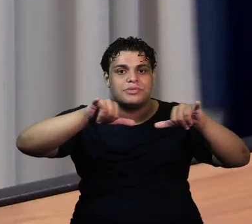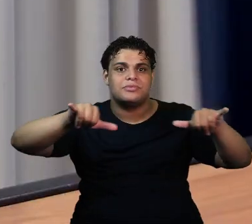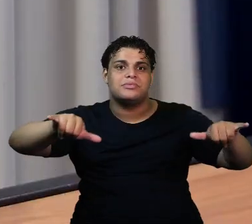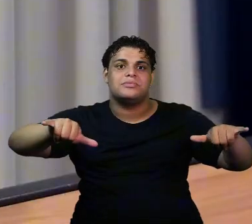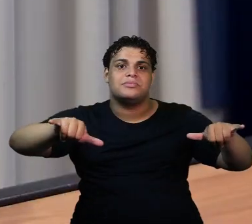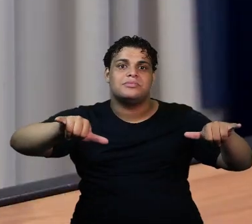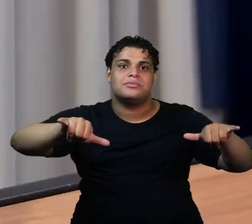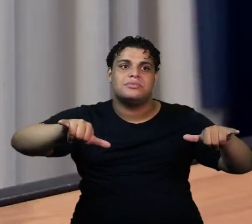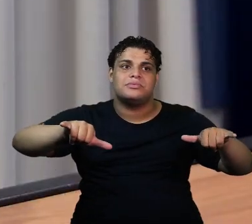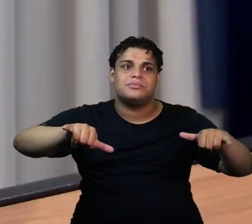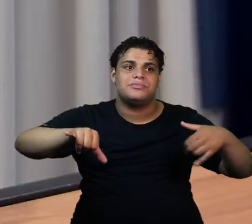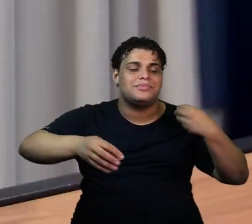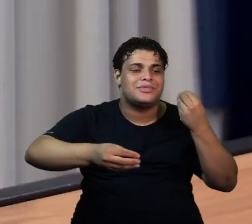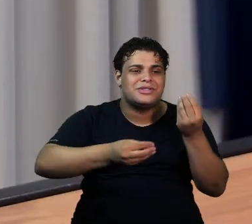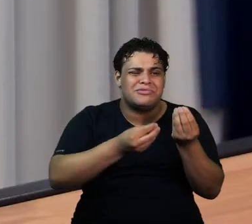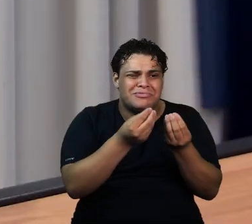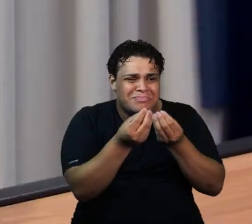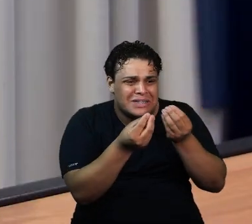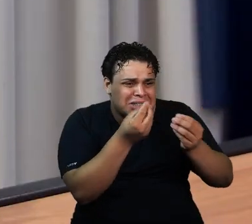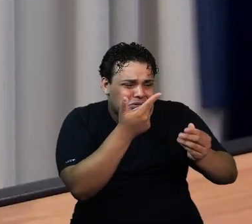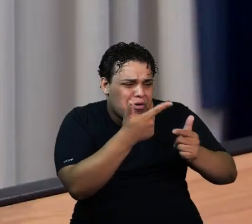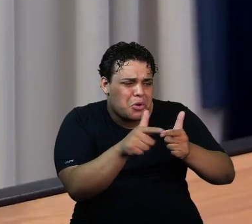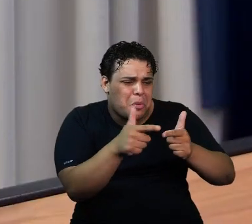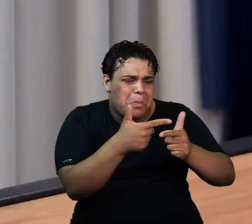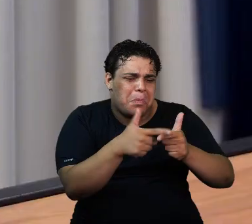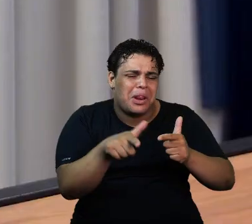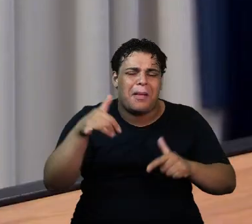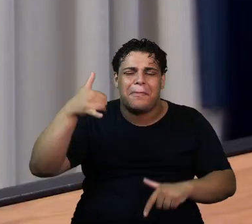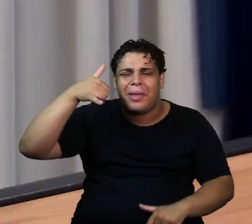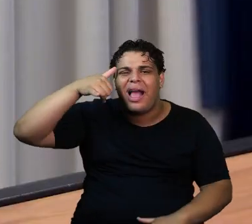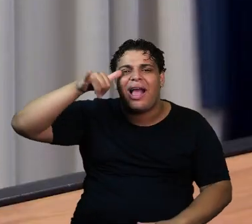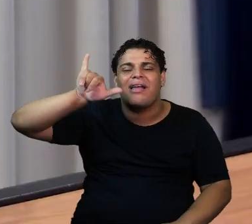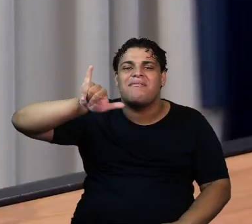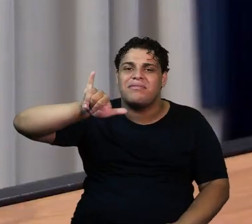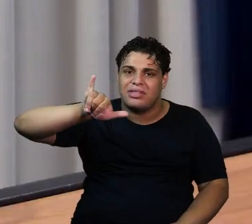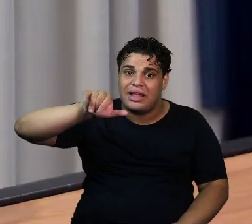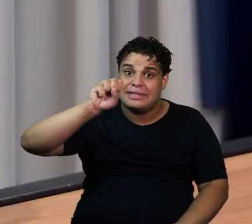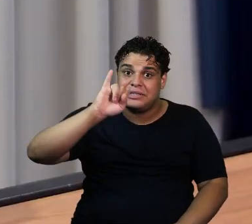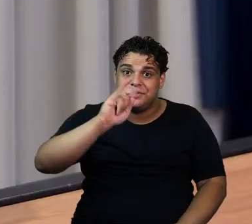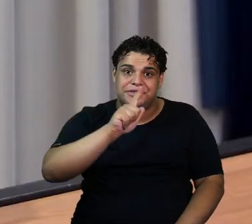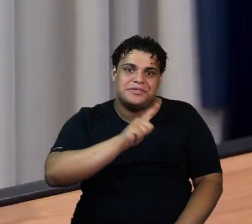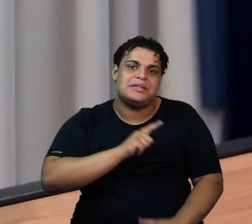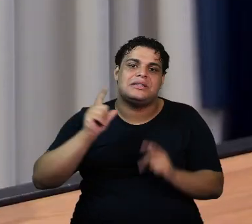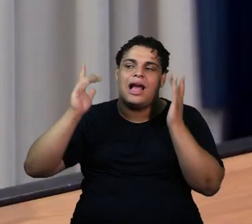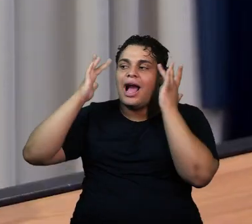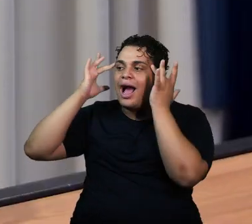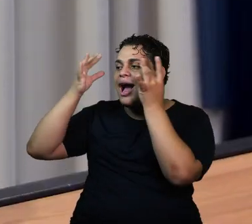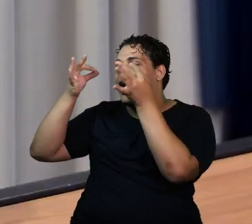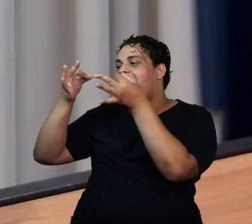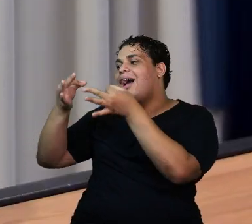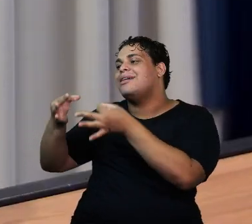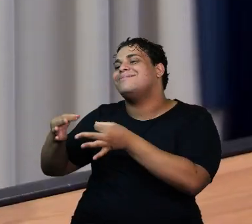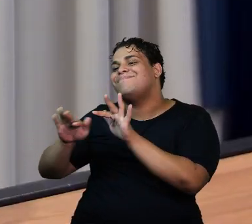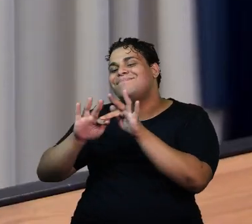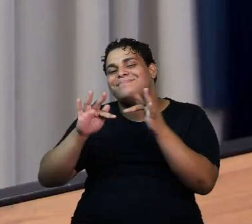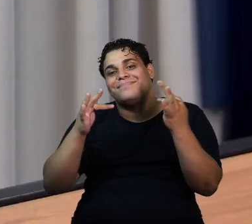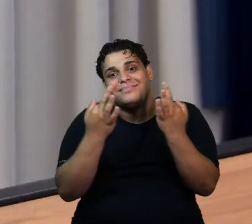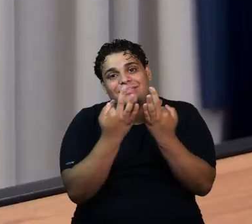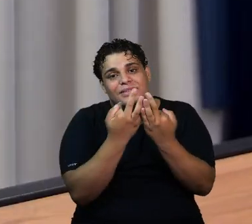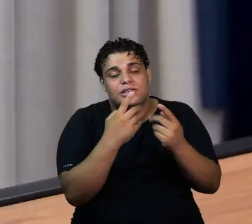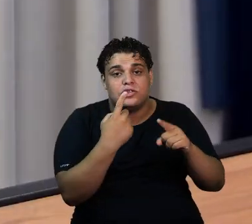e quanta tragédia poderia ser evitada se houvesse realmente a conscientização por parte das famílias.